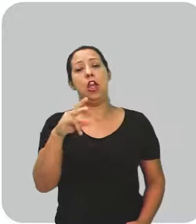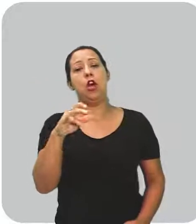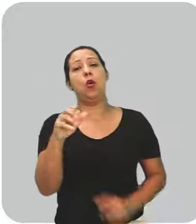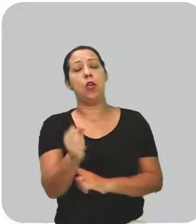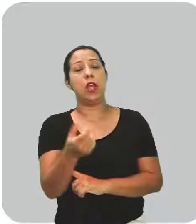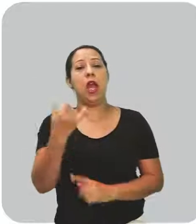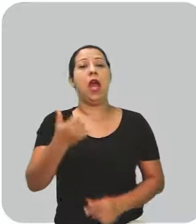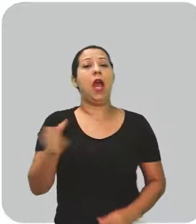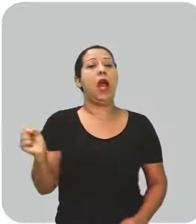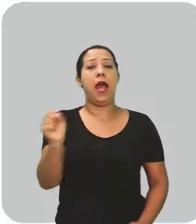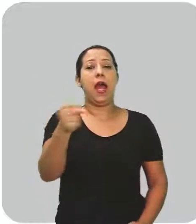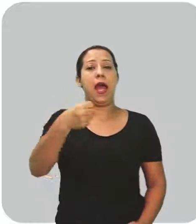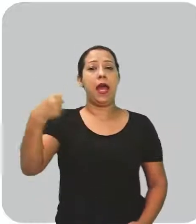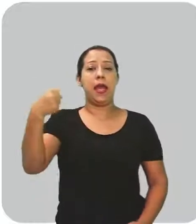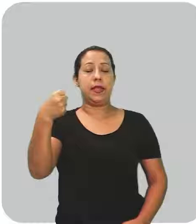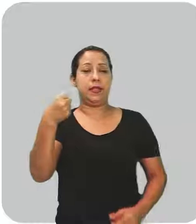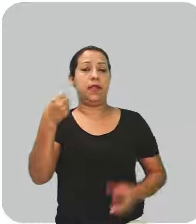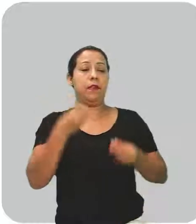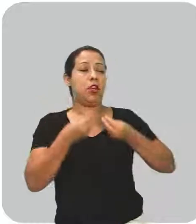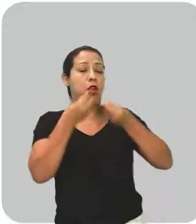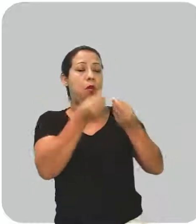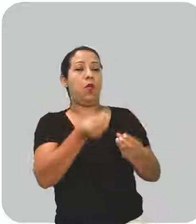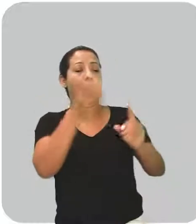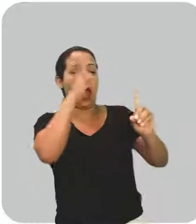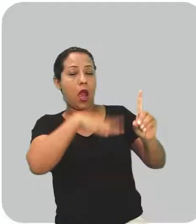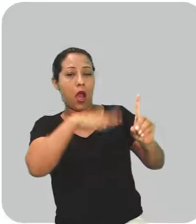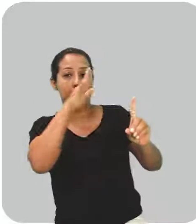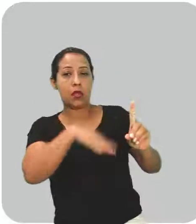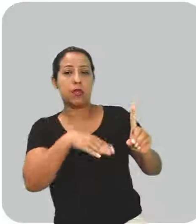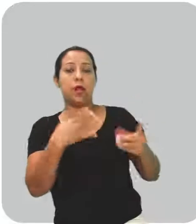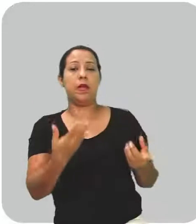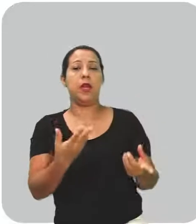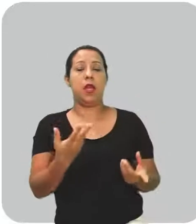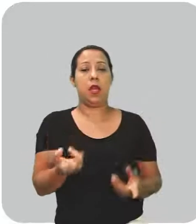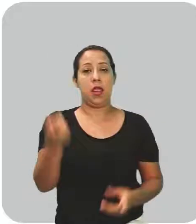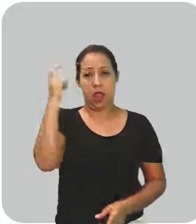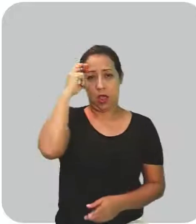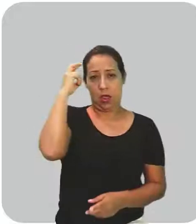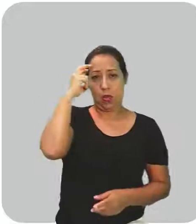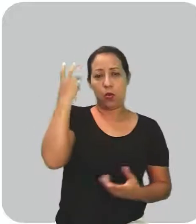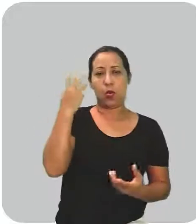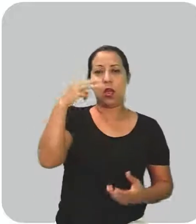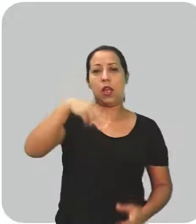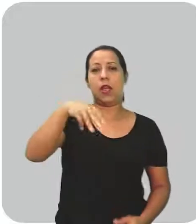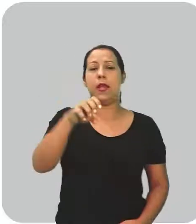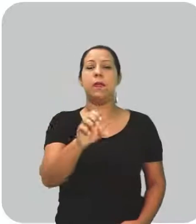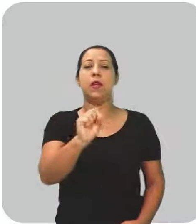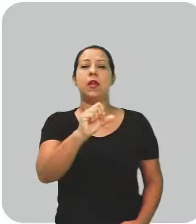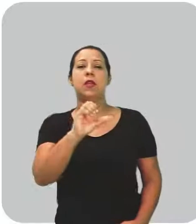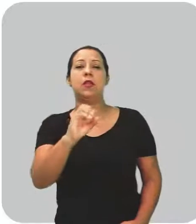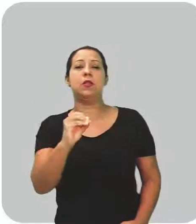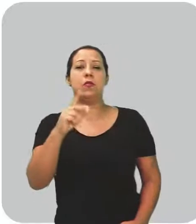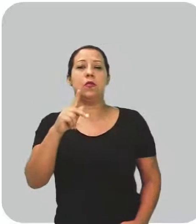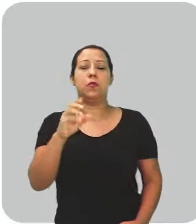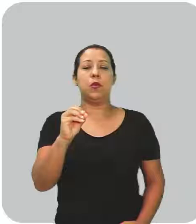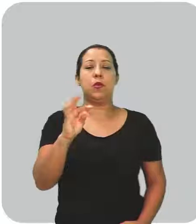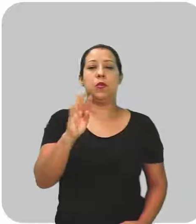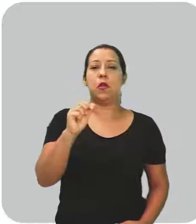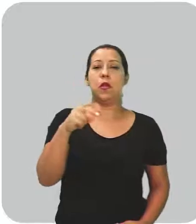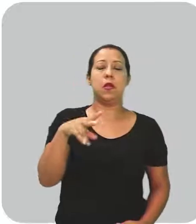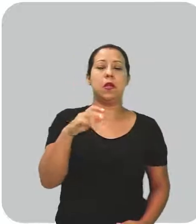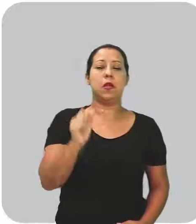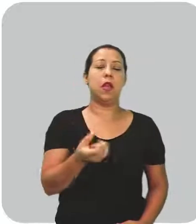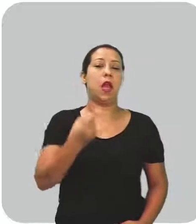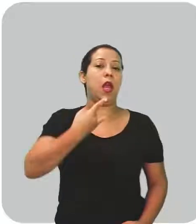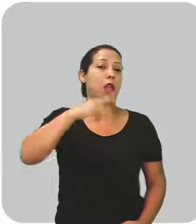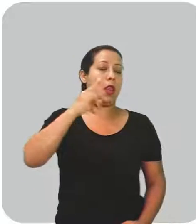aos deuses. Nas culturas da Mesopotâmia, as bebidas alcoólicas existiam com certeza no final